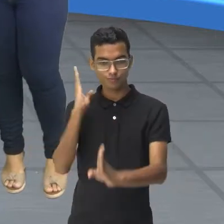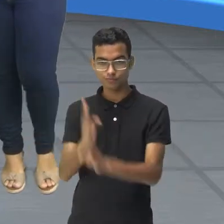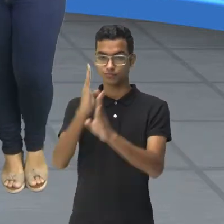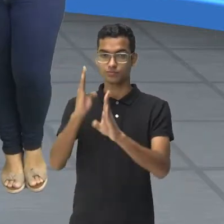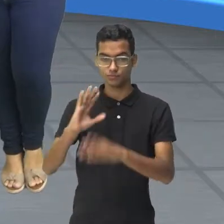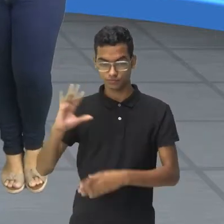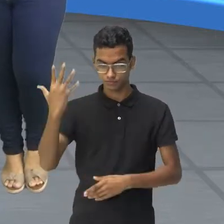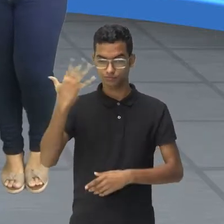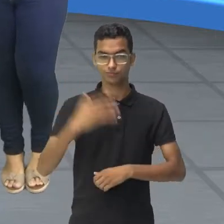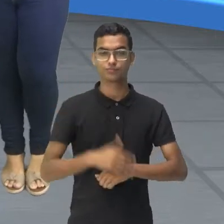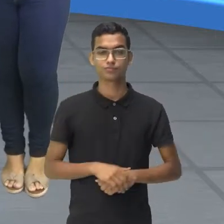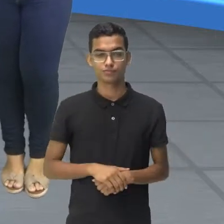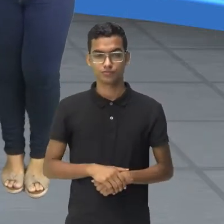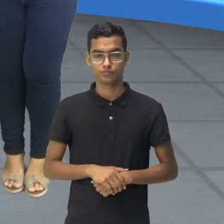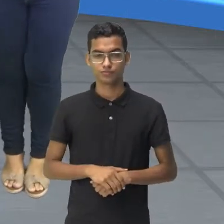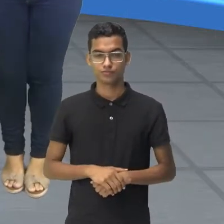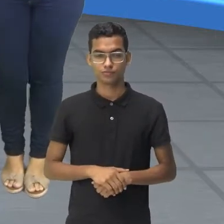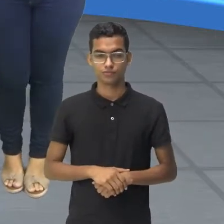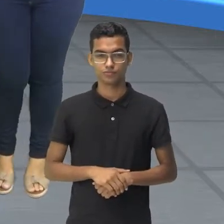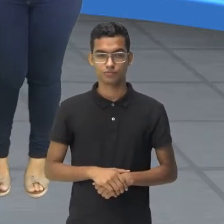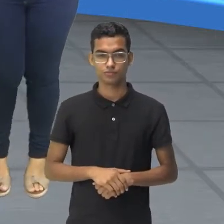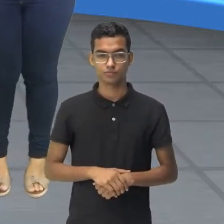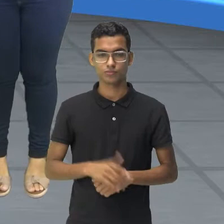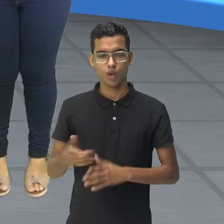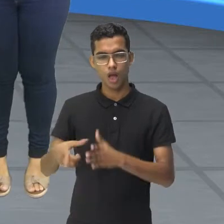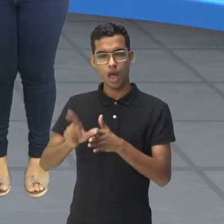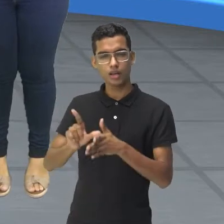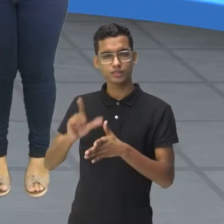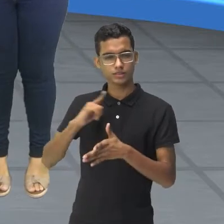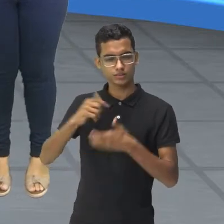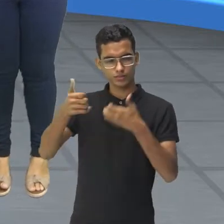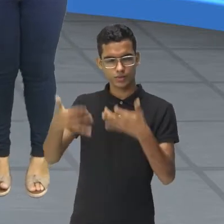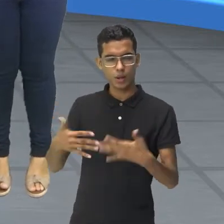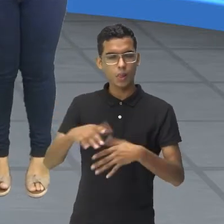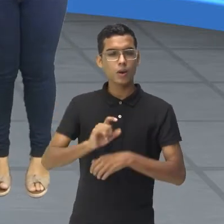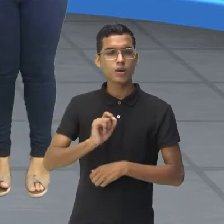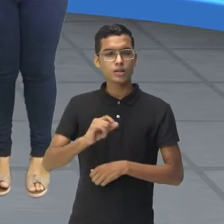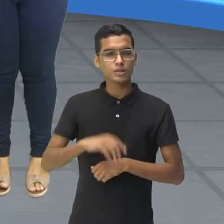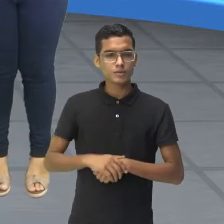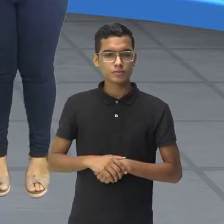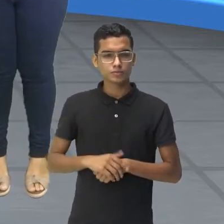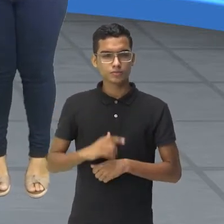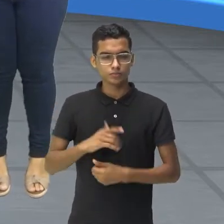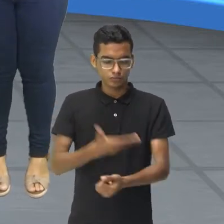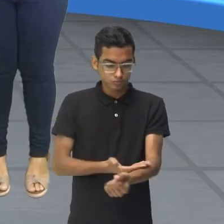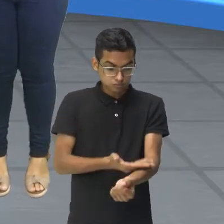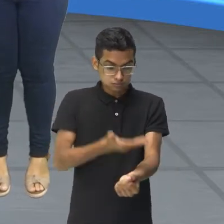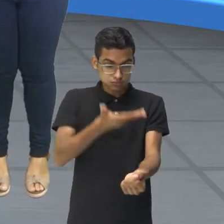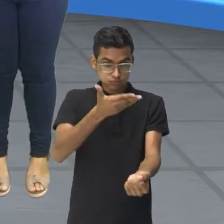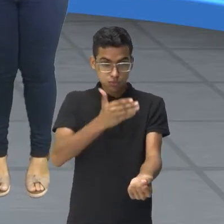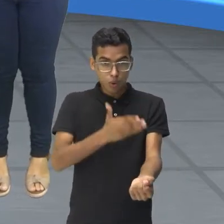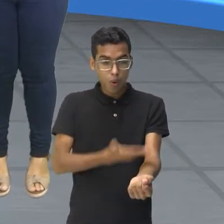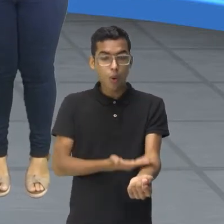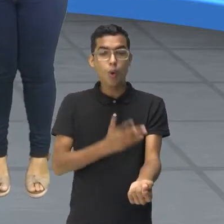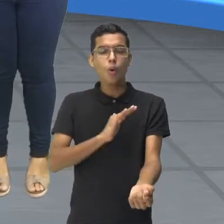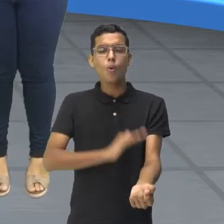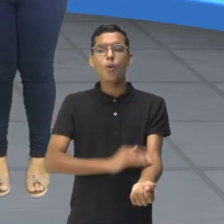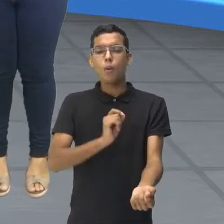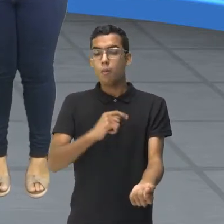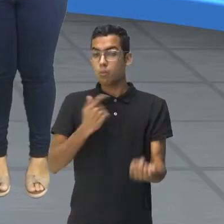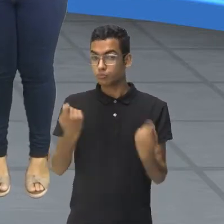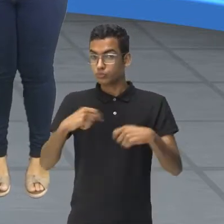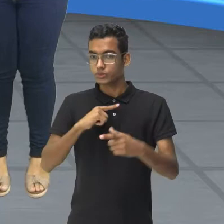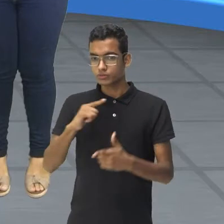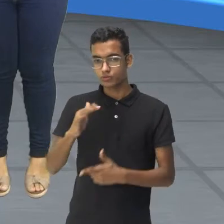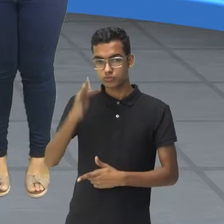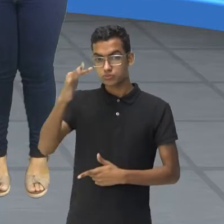Então, lá na definição, eu falei para vocês que essa pressão arterial, ela pode trazer muitos problemas para